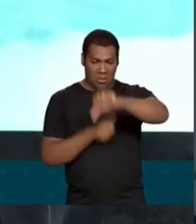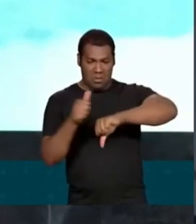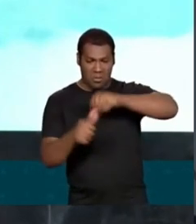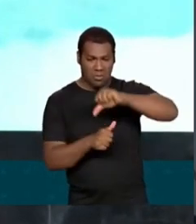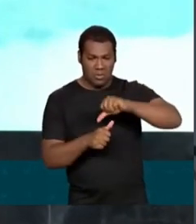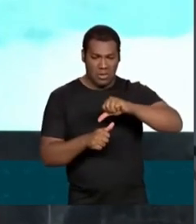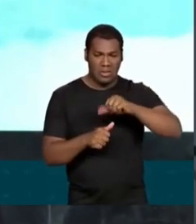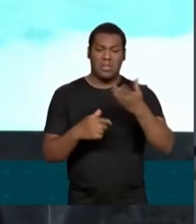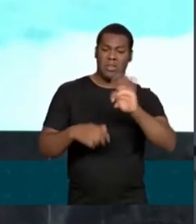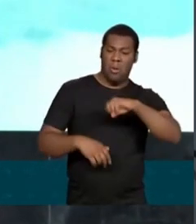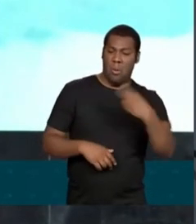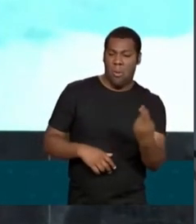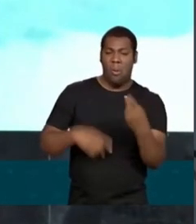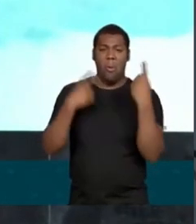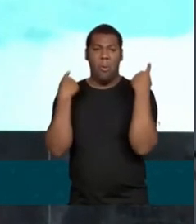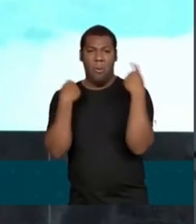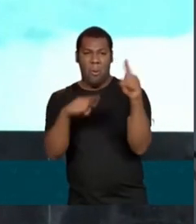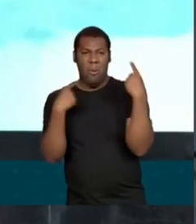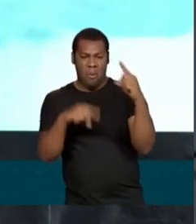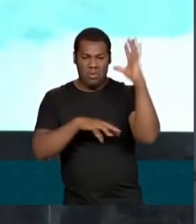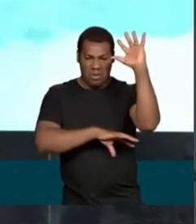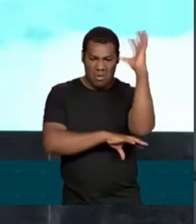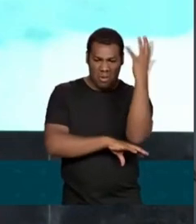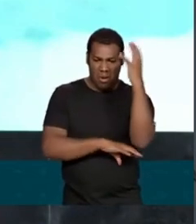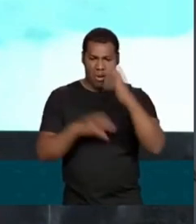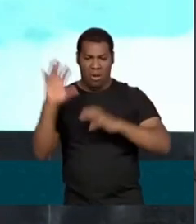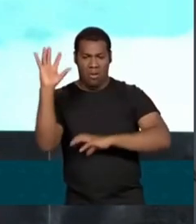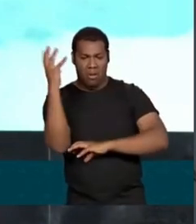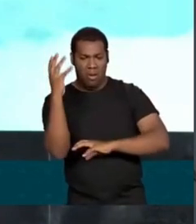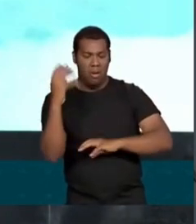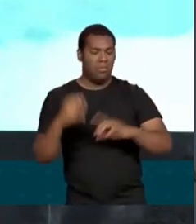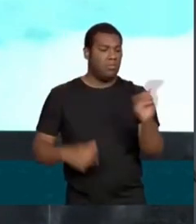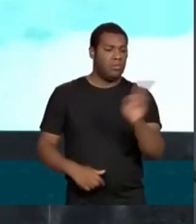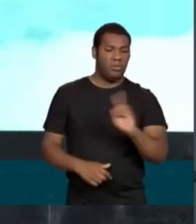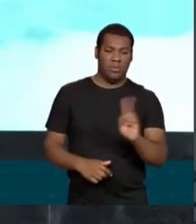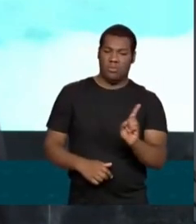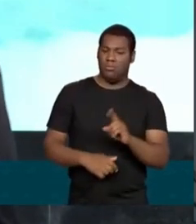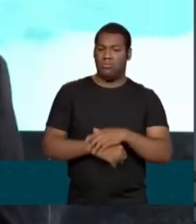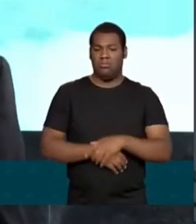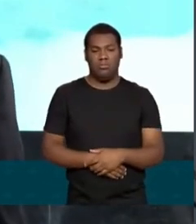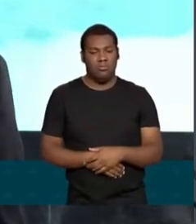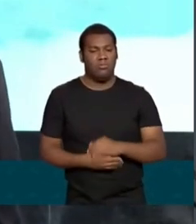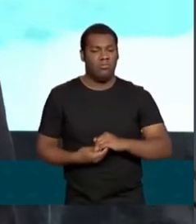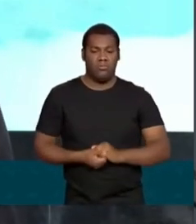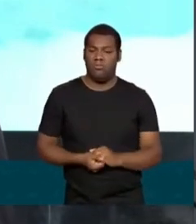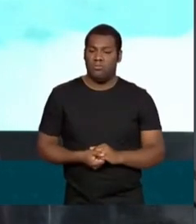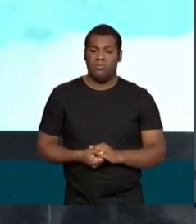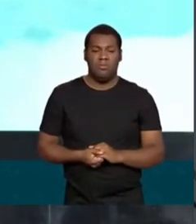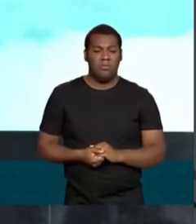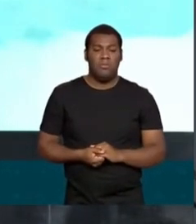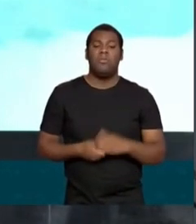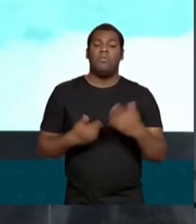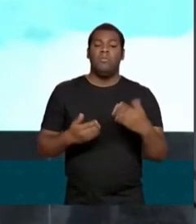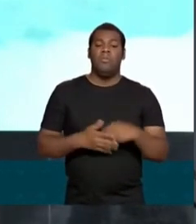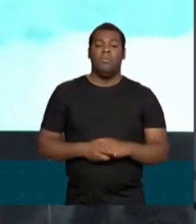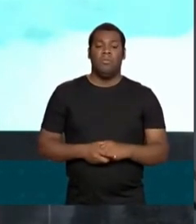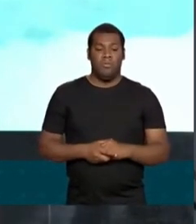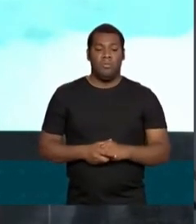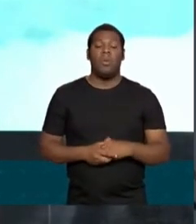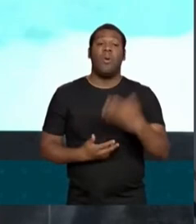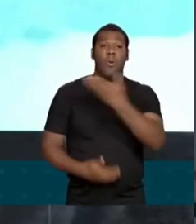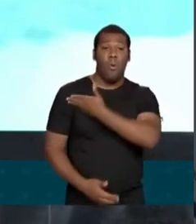agressão ao meio ambiente seja a Mata Atlântica ou seja qualquer outro ecossistema no nosso país